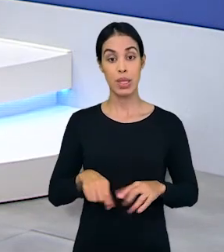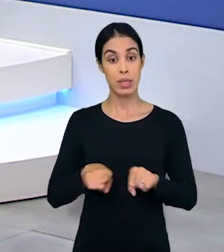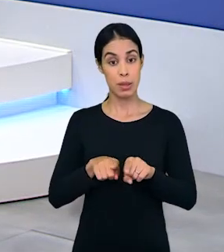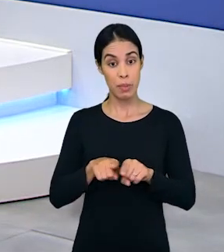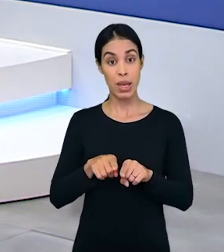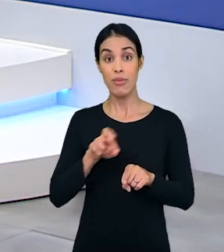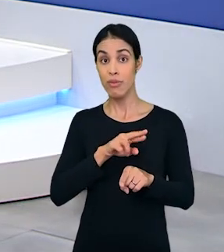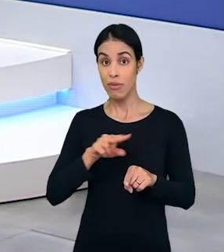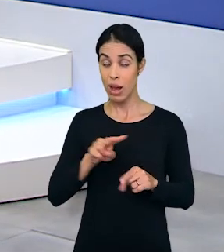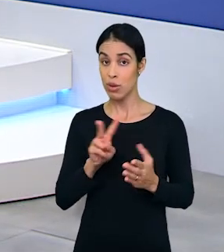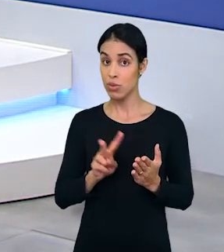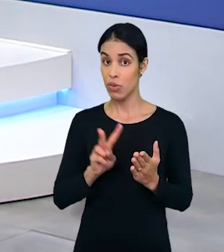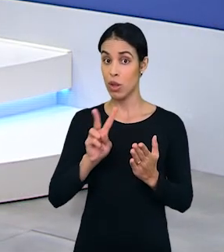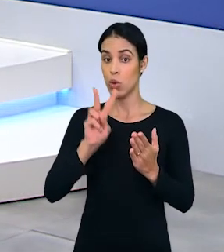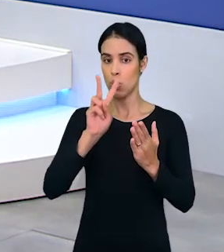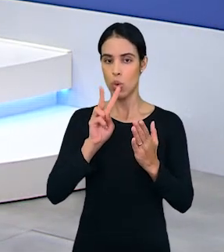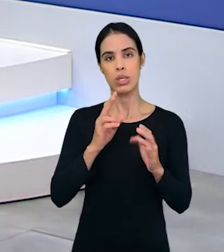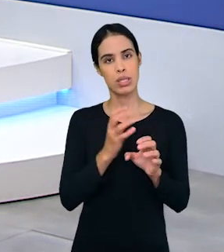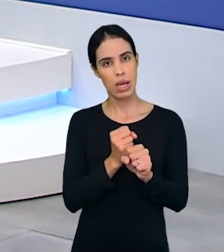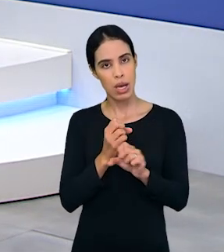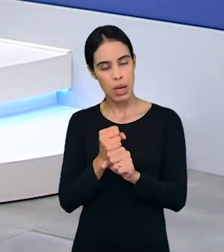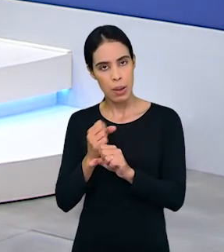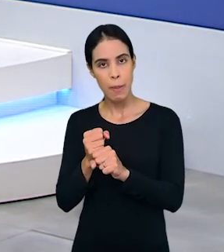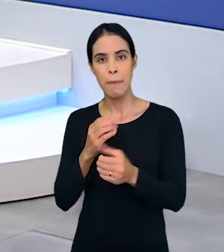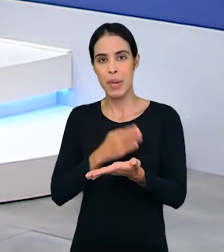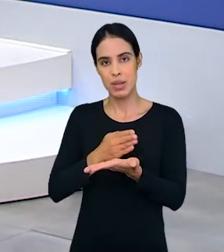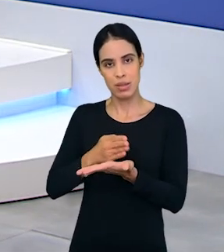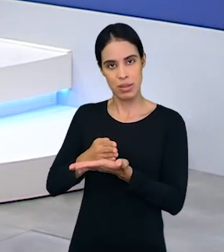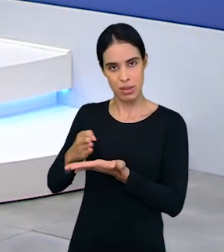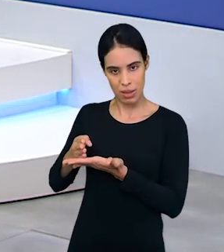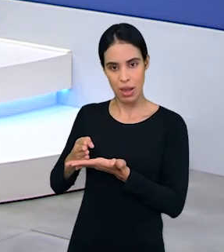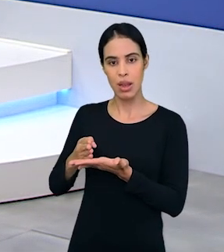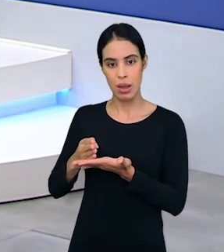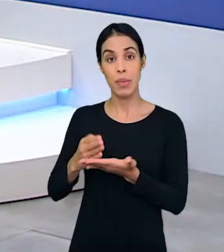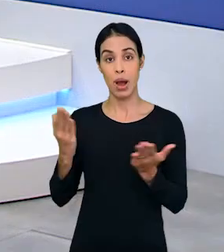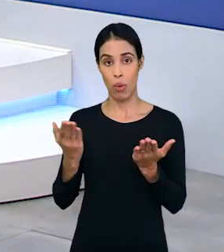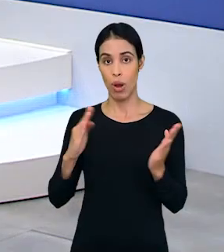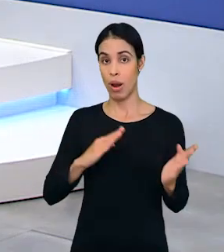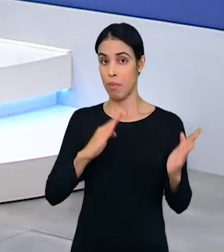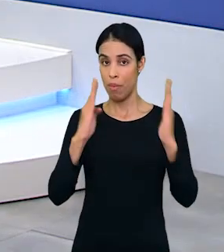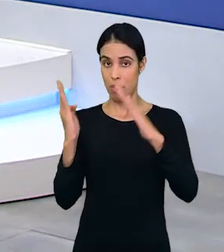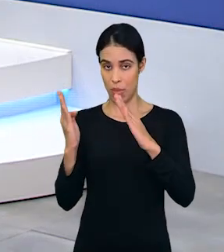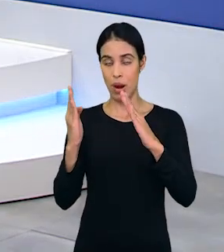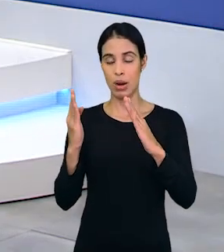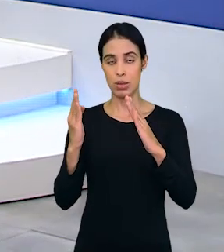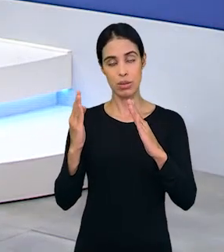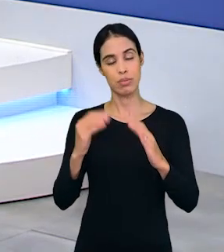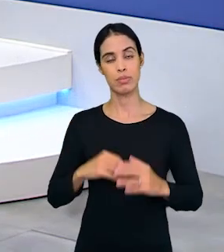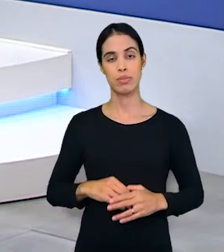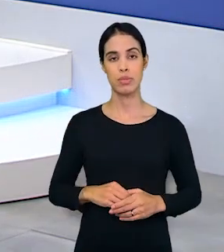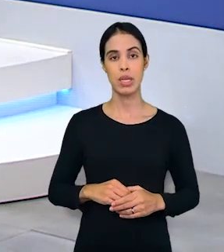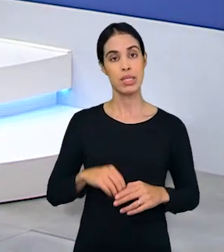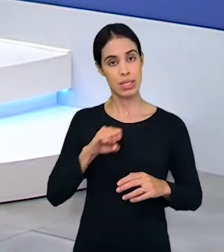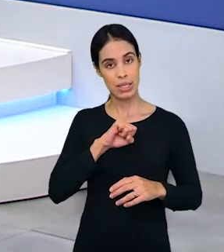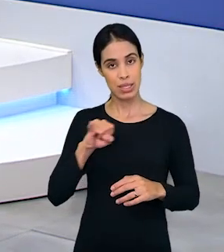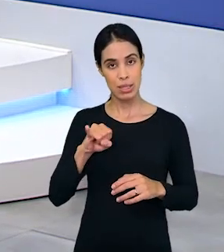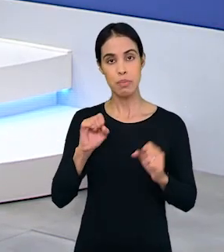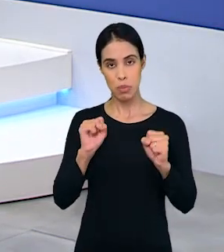adicionais constitucionais e legais na base de cálculo da parcela. Para ler a reportagem completa sobre o tema,